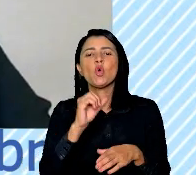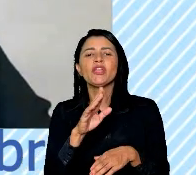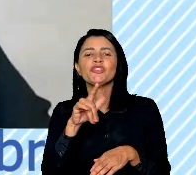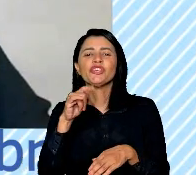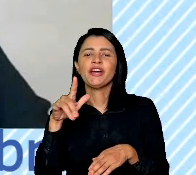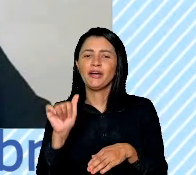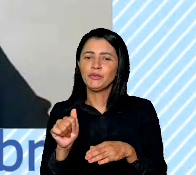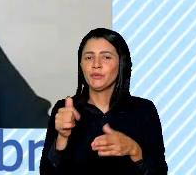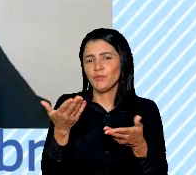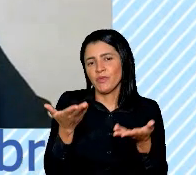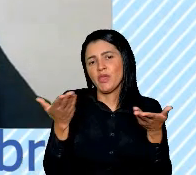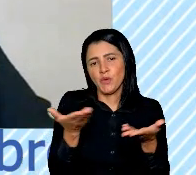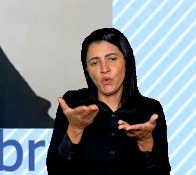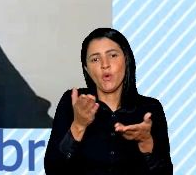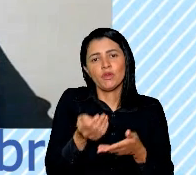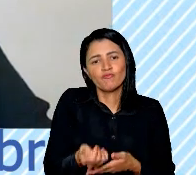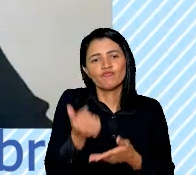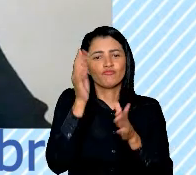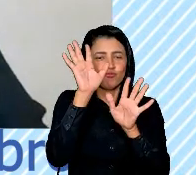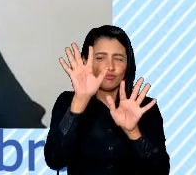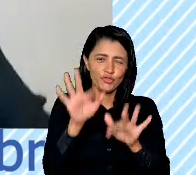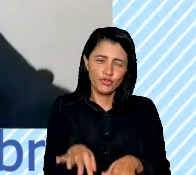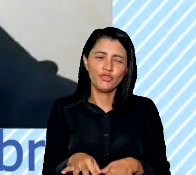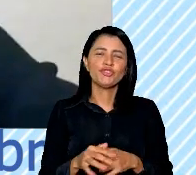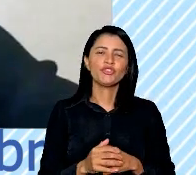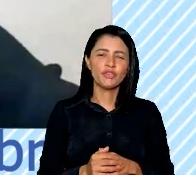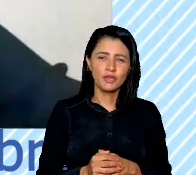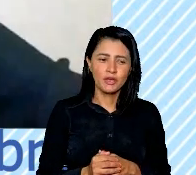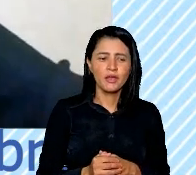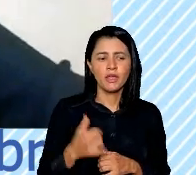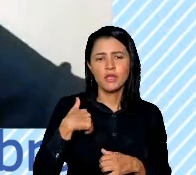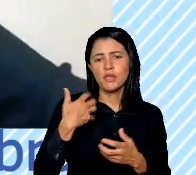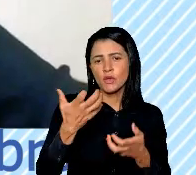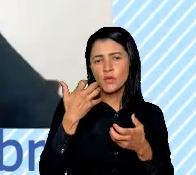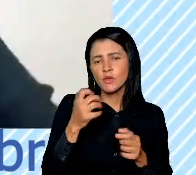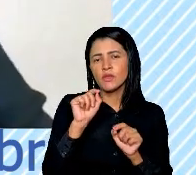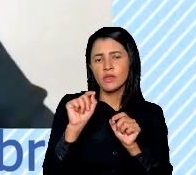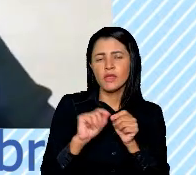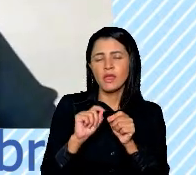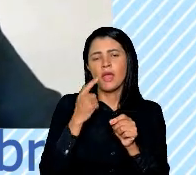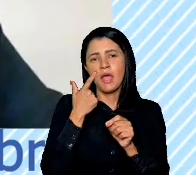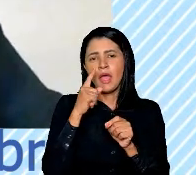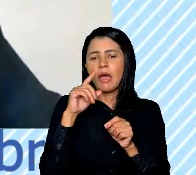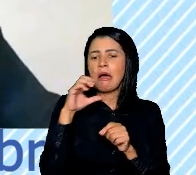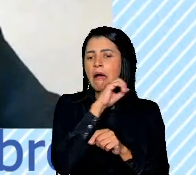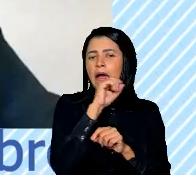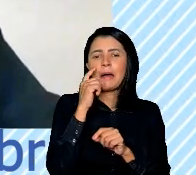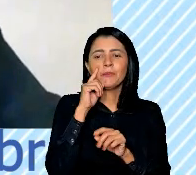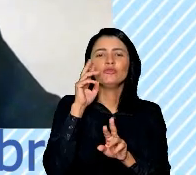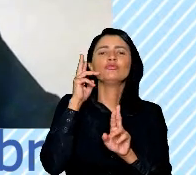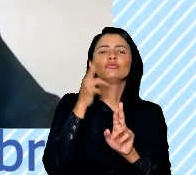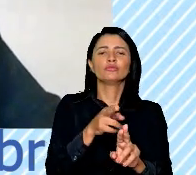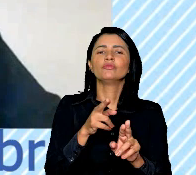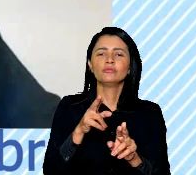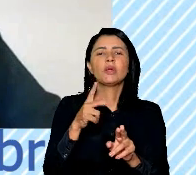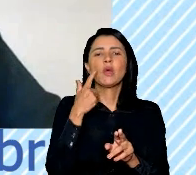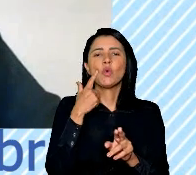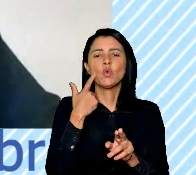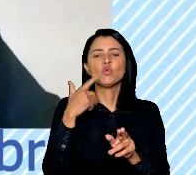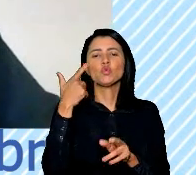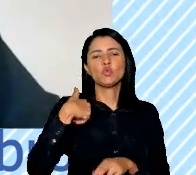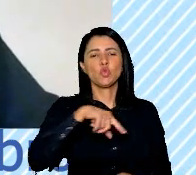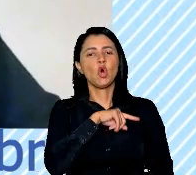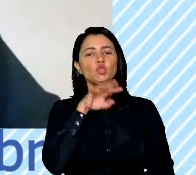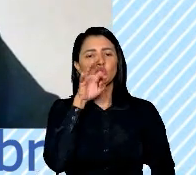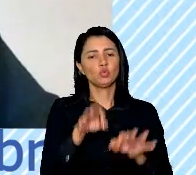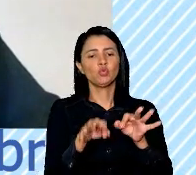me encaminho para o final, e eu gostaria de fazer uma breve menção ao caminhar do nosso judiciário em